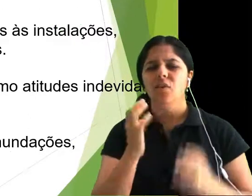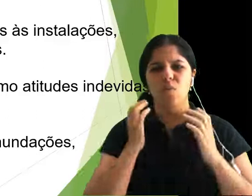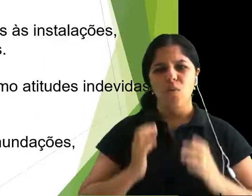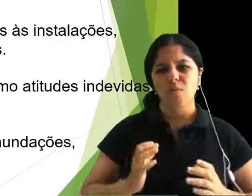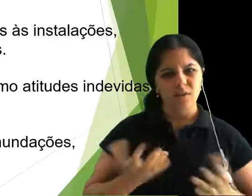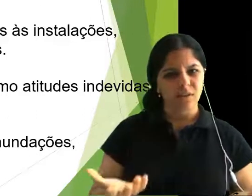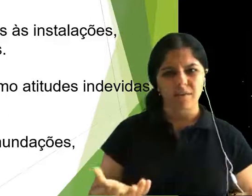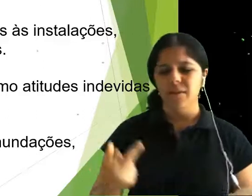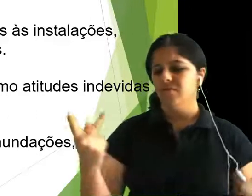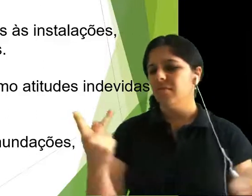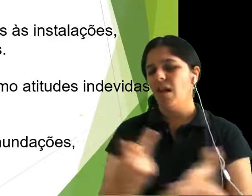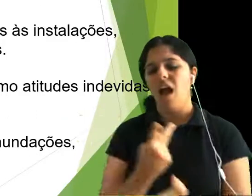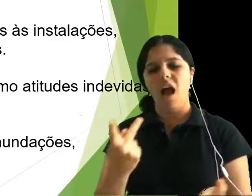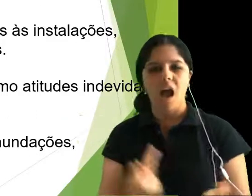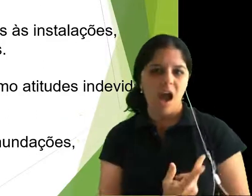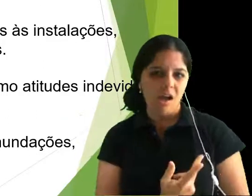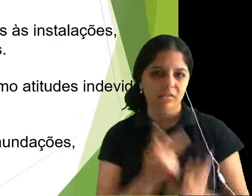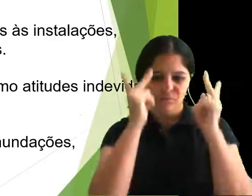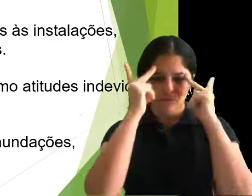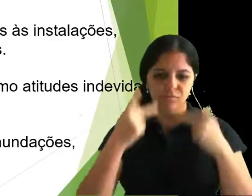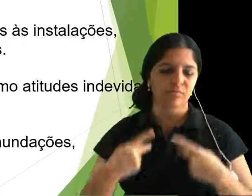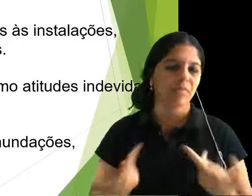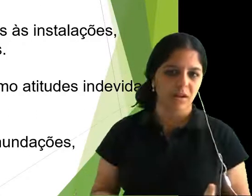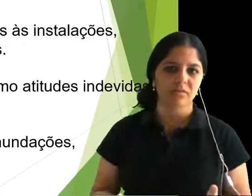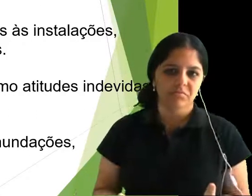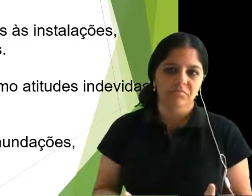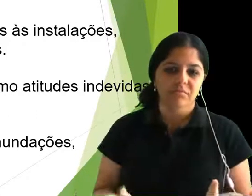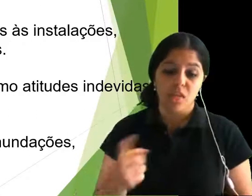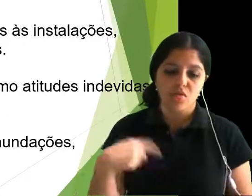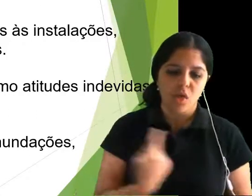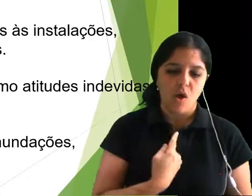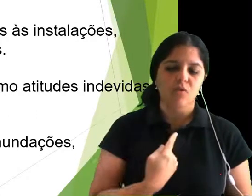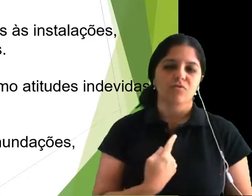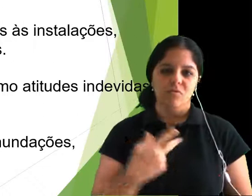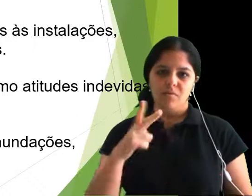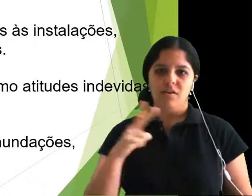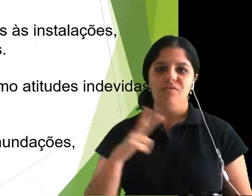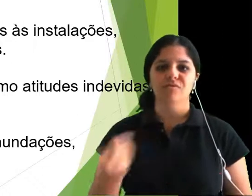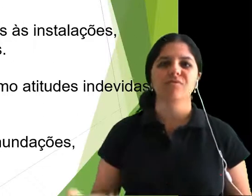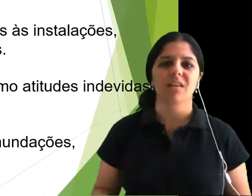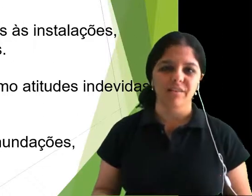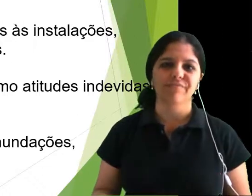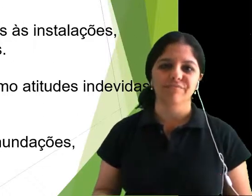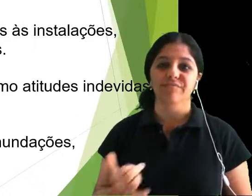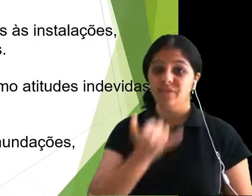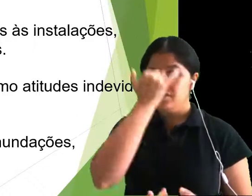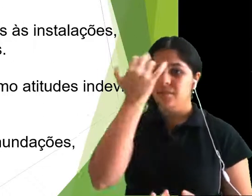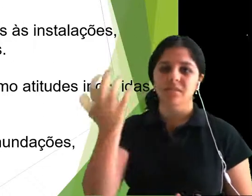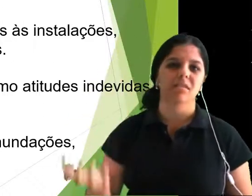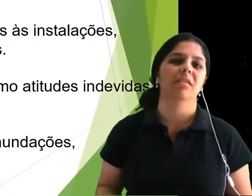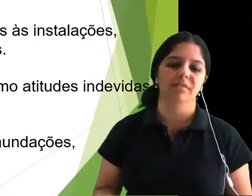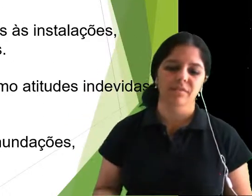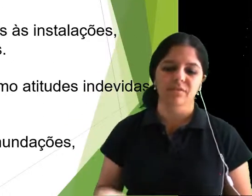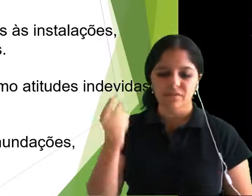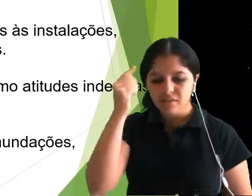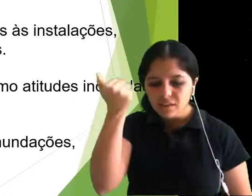atitudes indevidas do elemento humano, então aí é comportamental, é nosso, do trabalhador, né, de fazer ou não